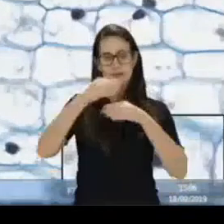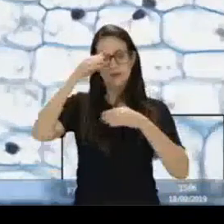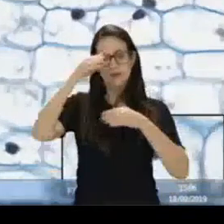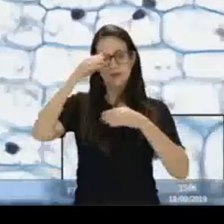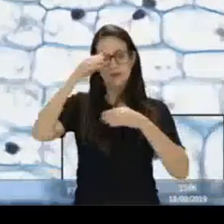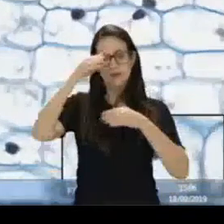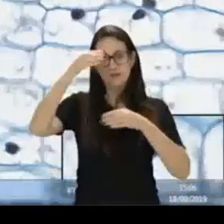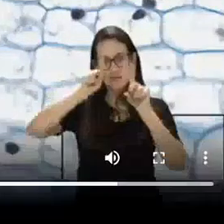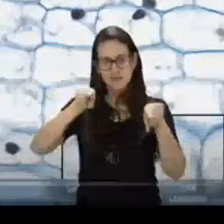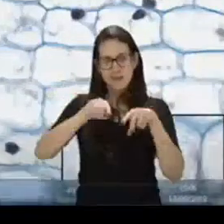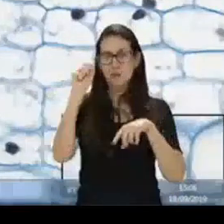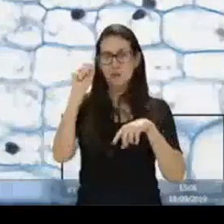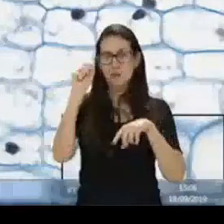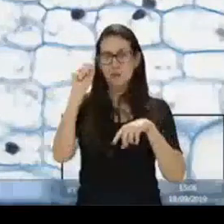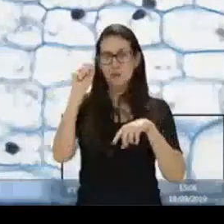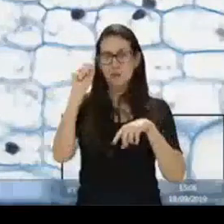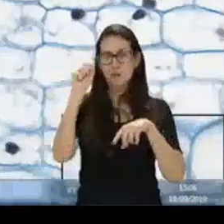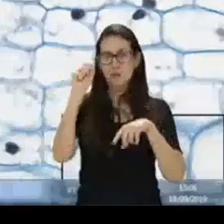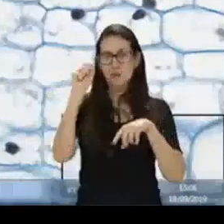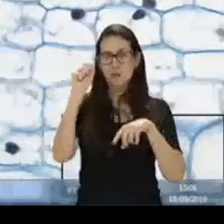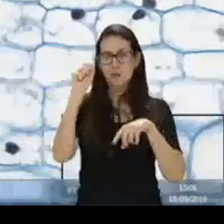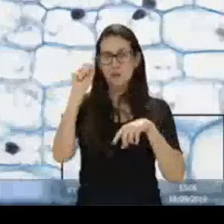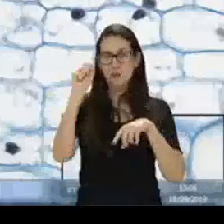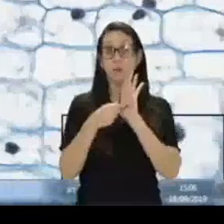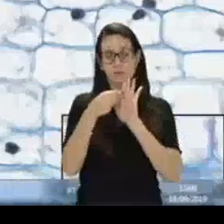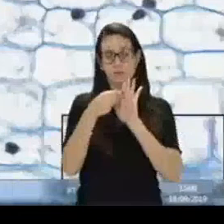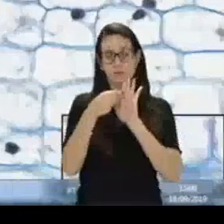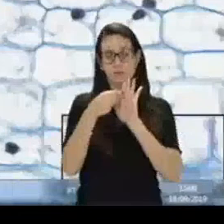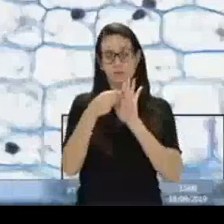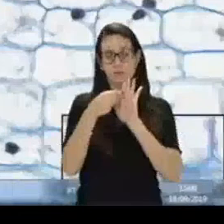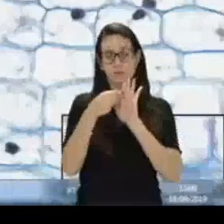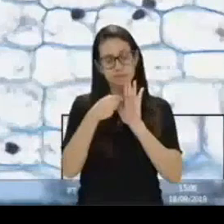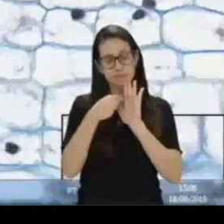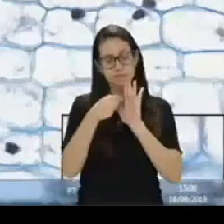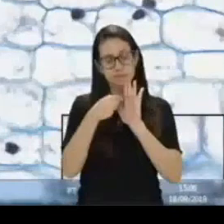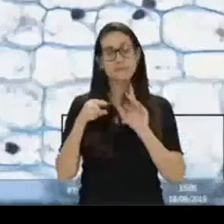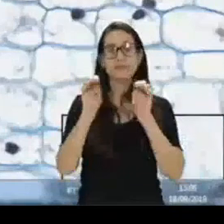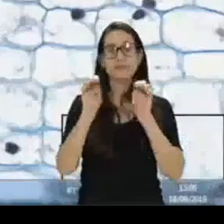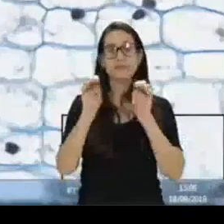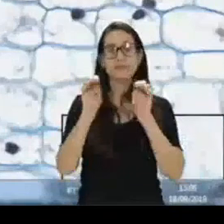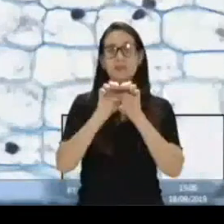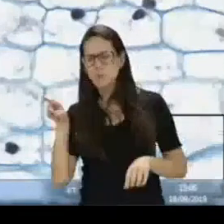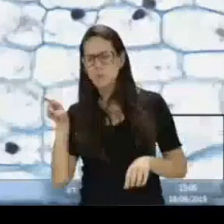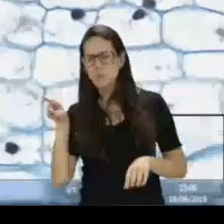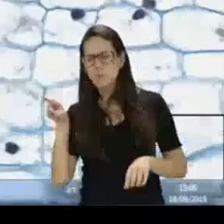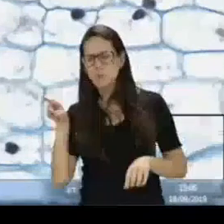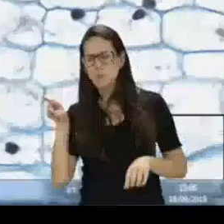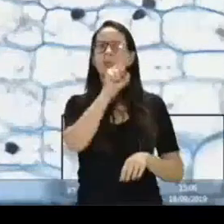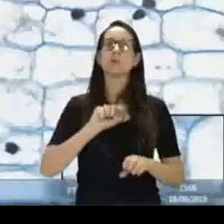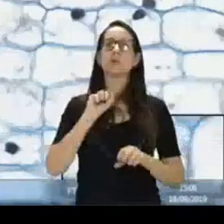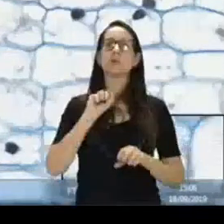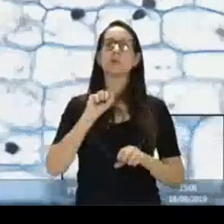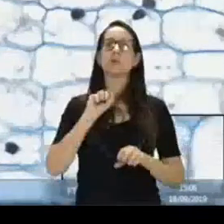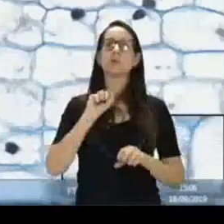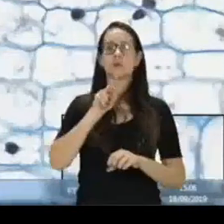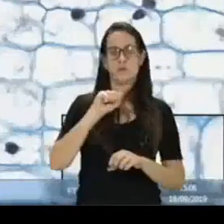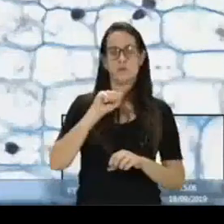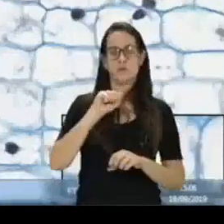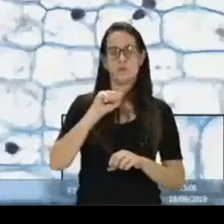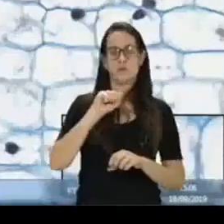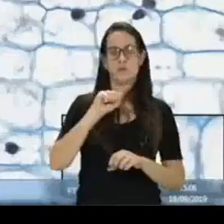azul, tenho um núcleo e eu tenho toda essa estrutura aqui, que é o